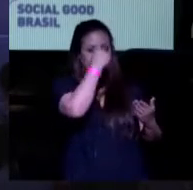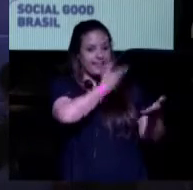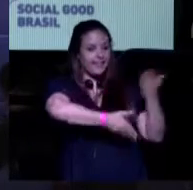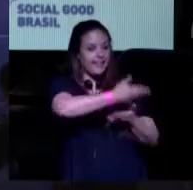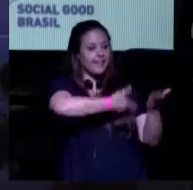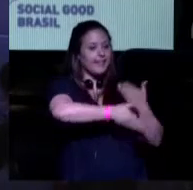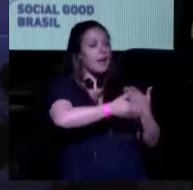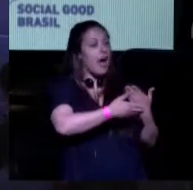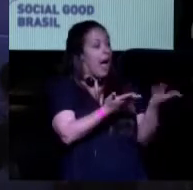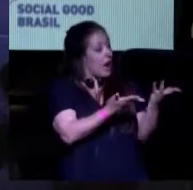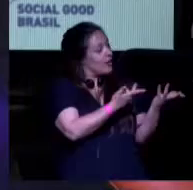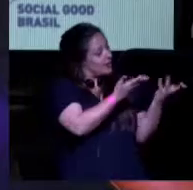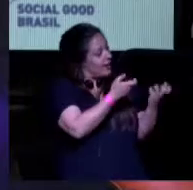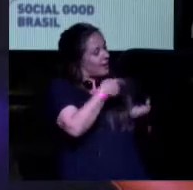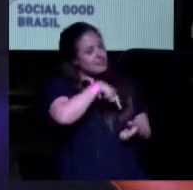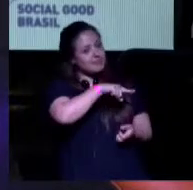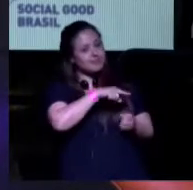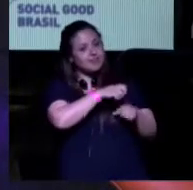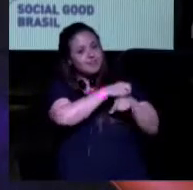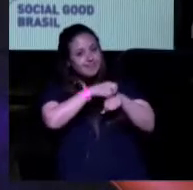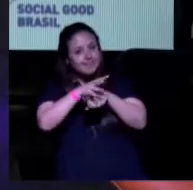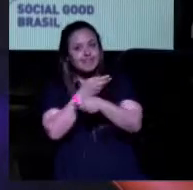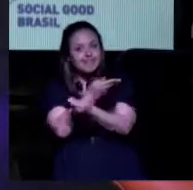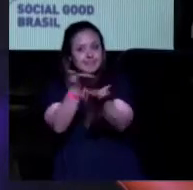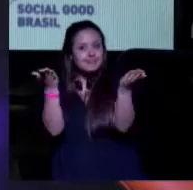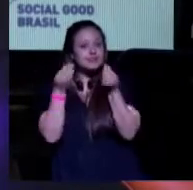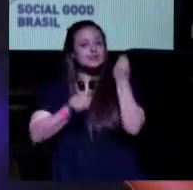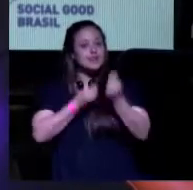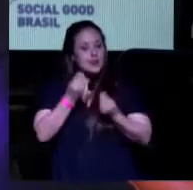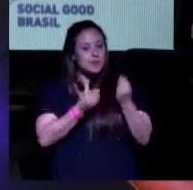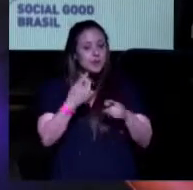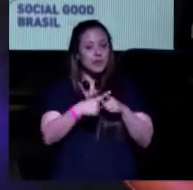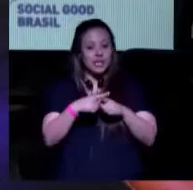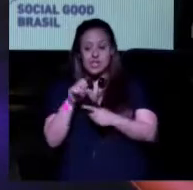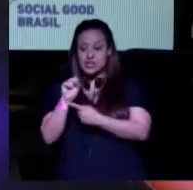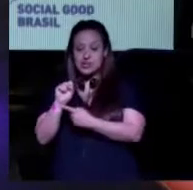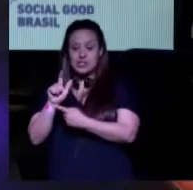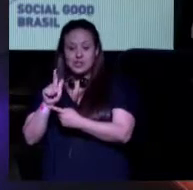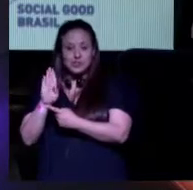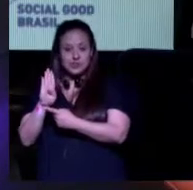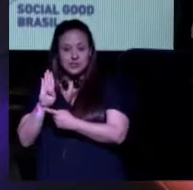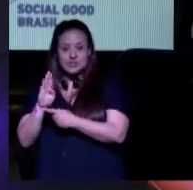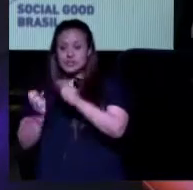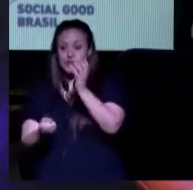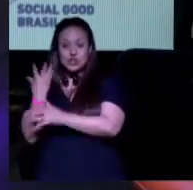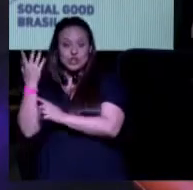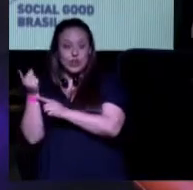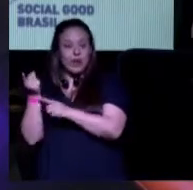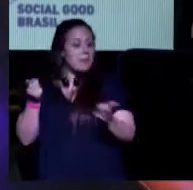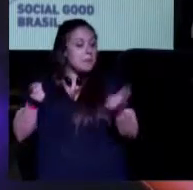então existe em um uma mudança coletiva no mesmo período contra ainda achei muito bacana